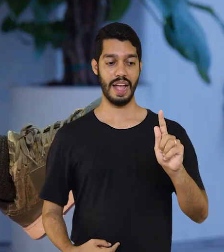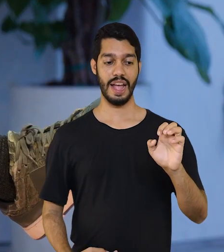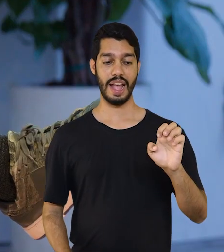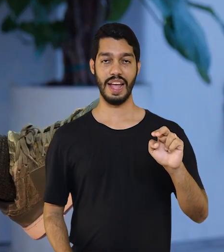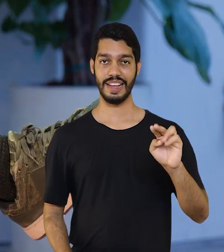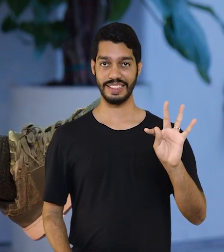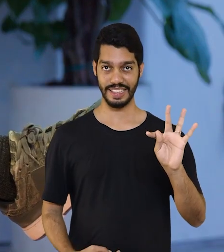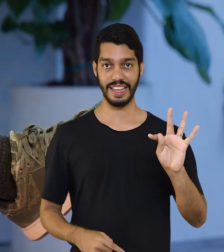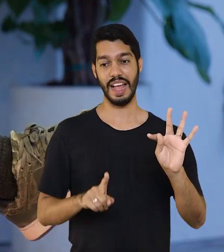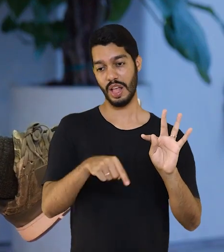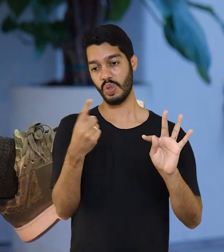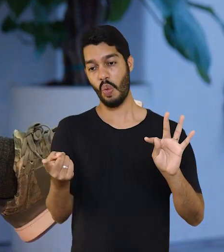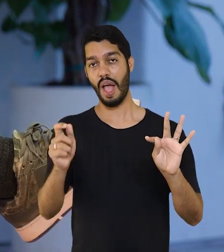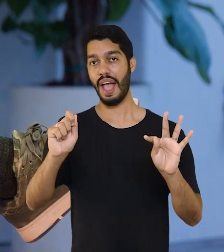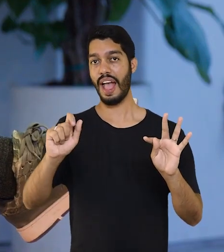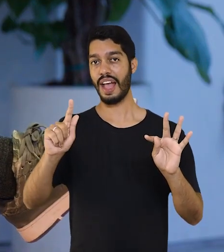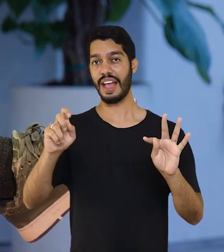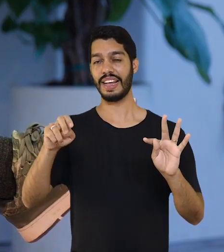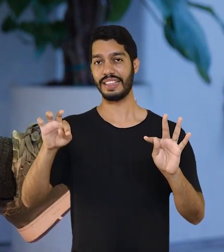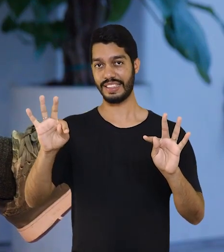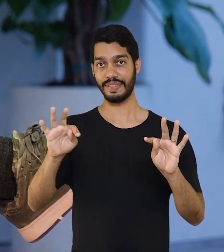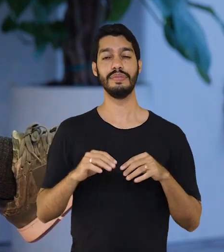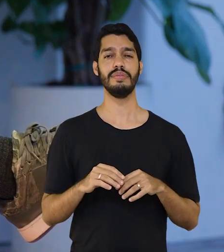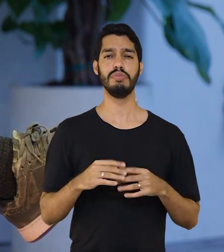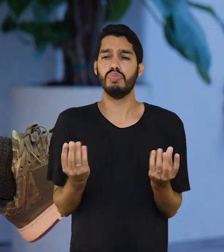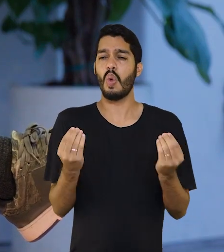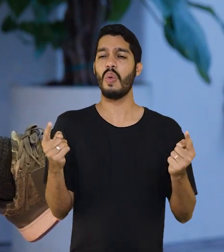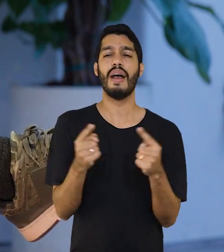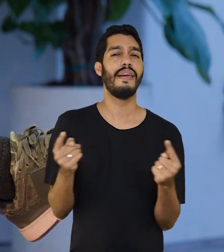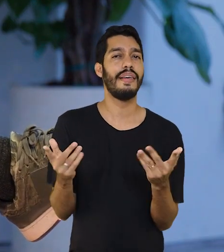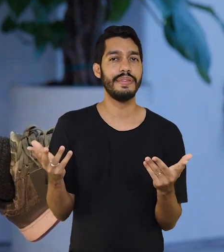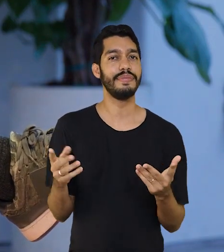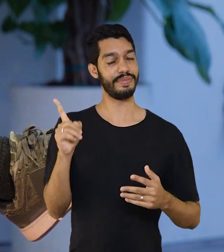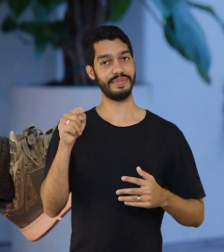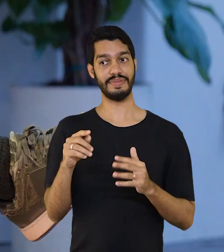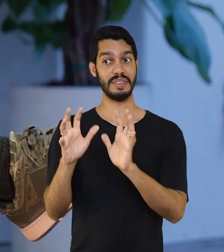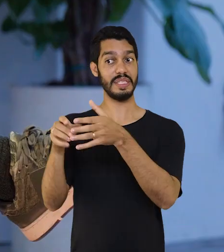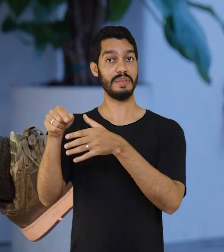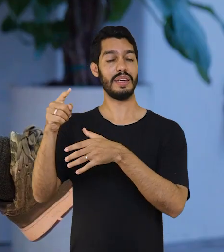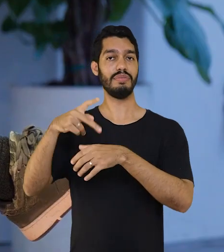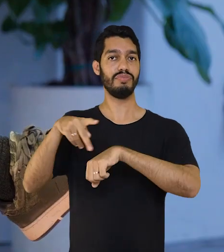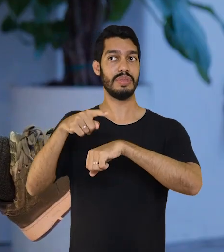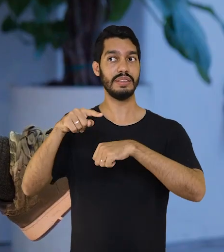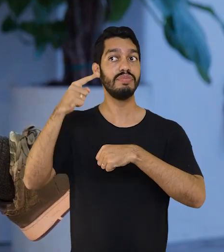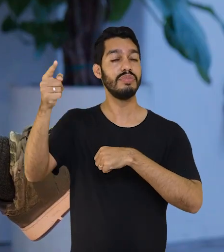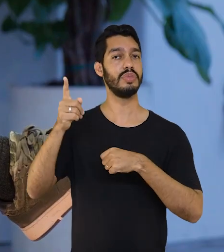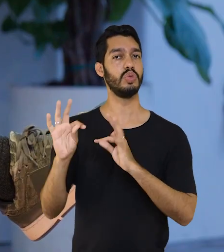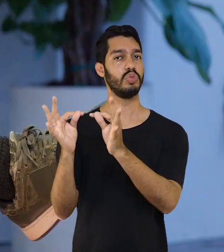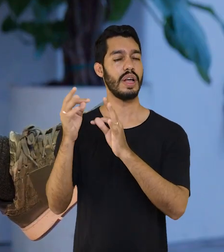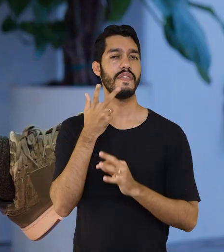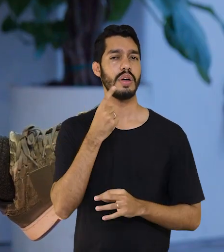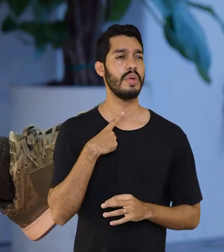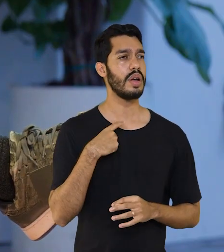pouquinho mais tecniquez aqui, tá? Em que a Winning escalou de forma tão grande dentro das empresas que os times globais de tecnologia